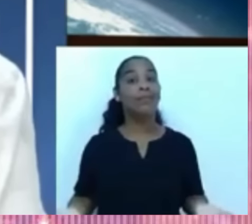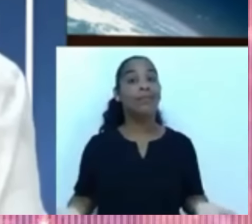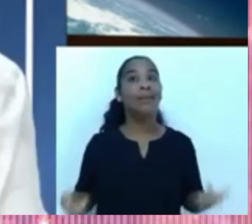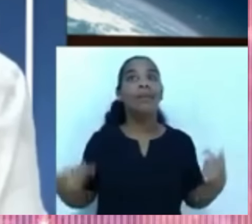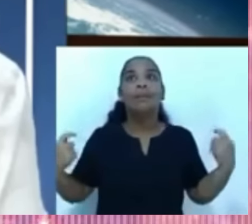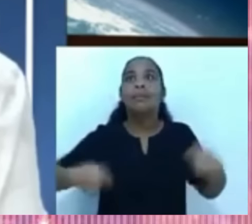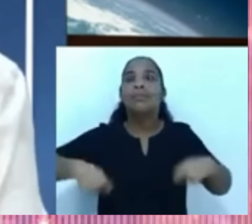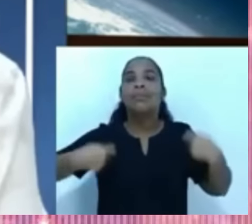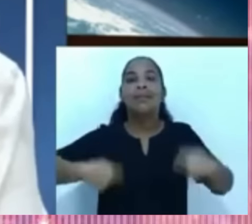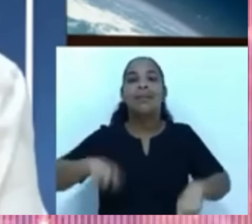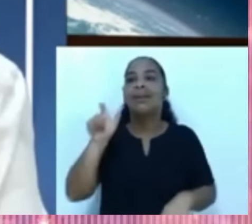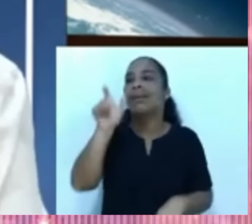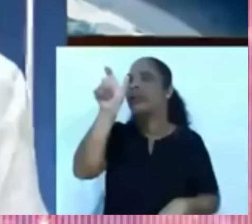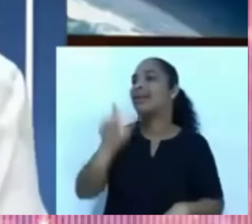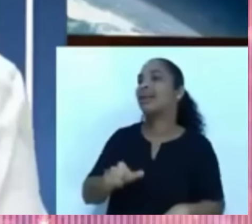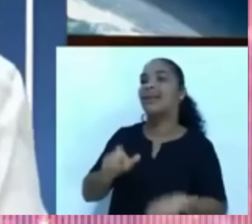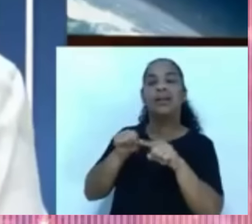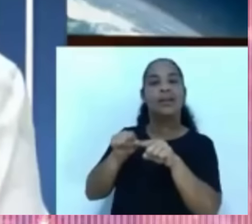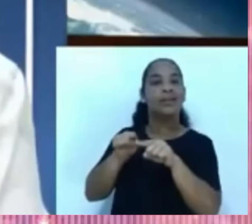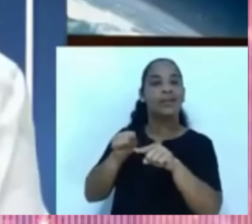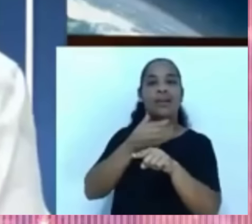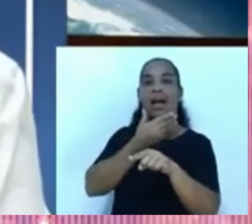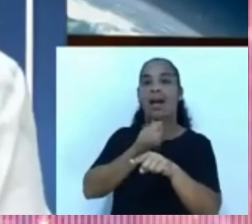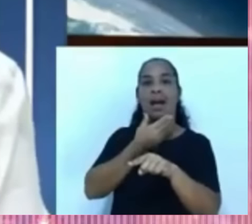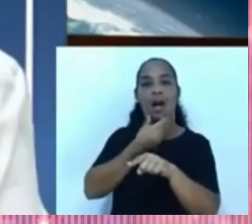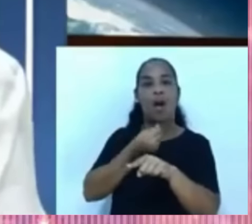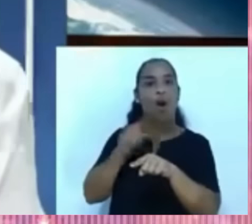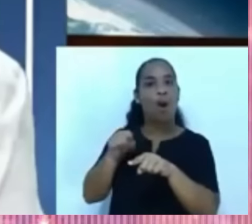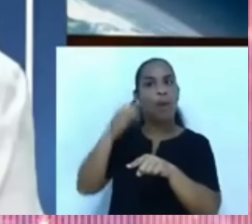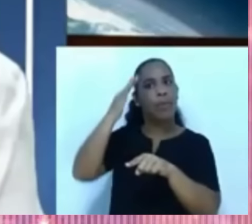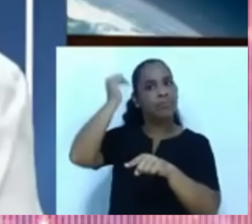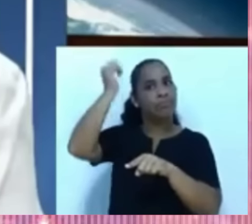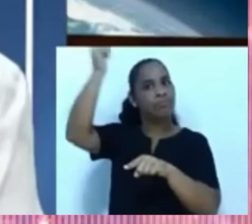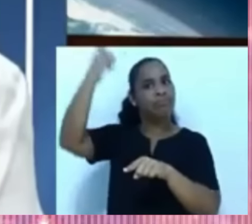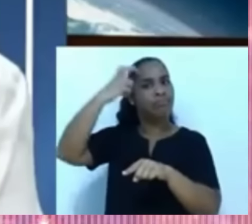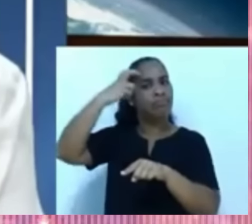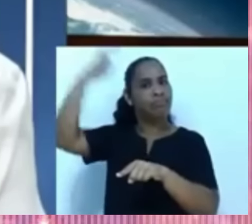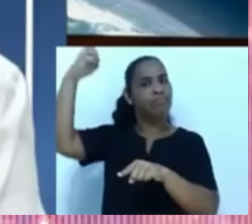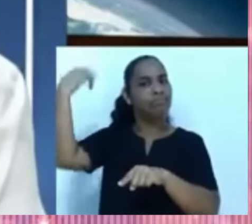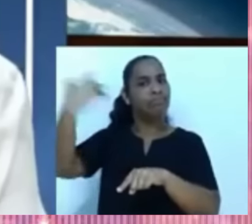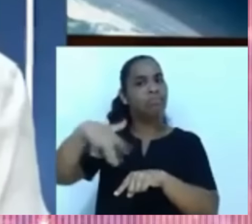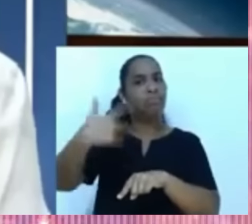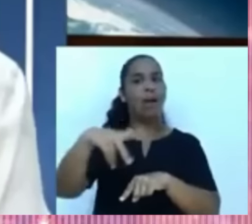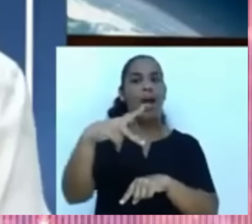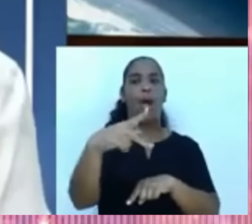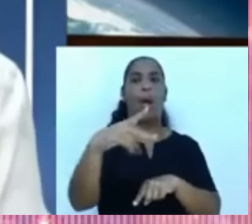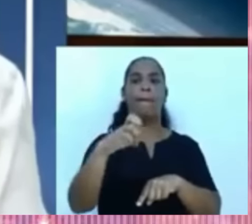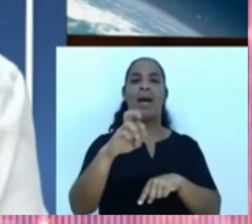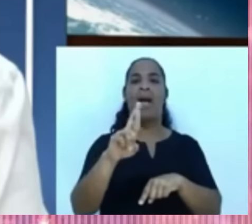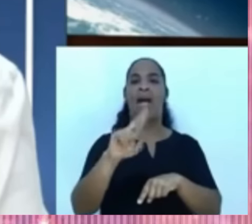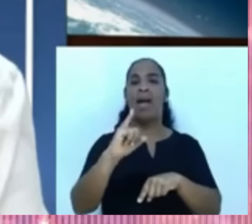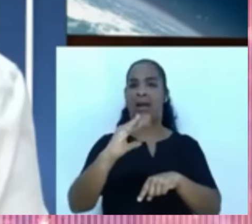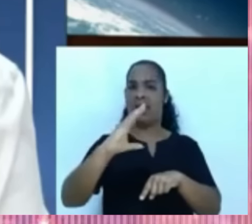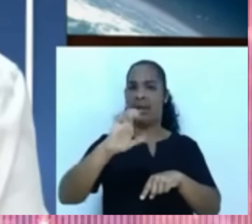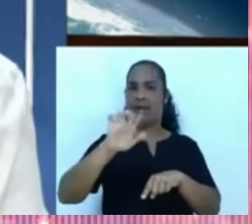notável pela sua sabedoria estivesse no dia de hoje